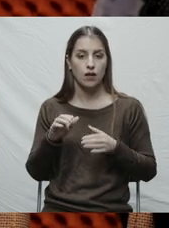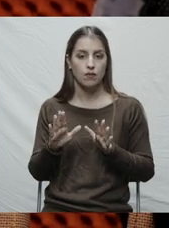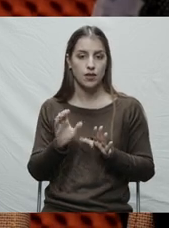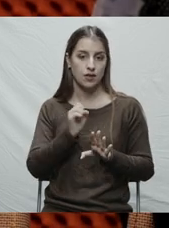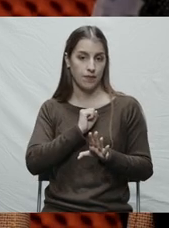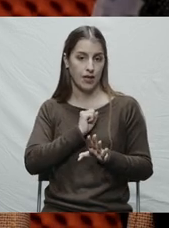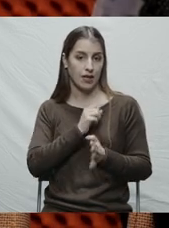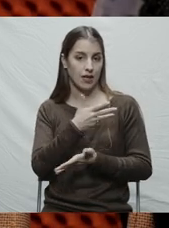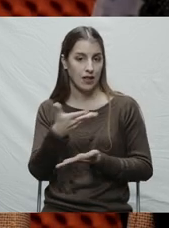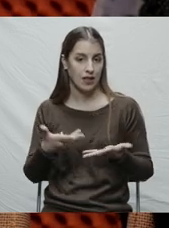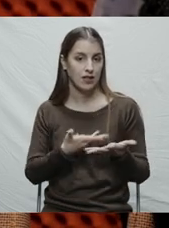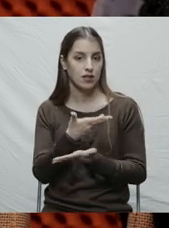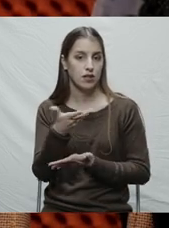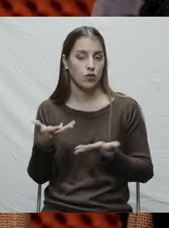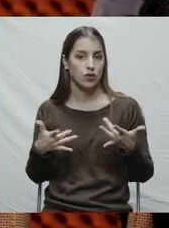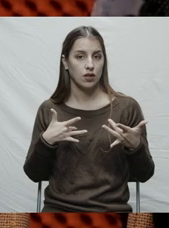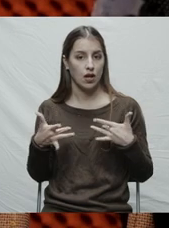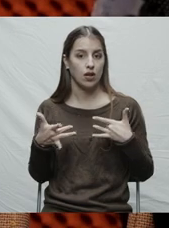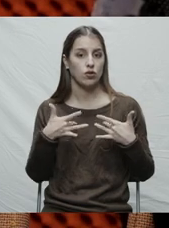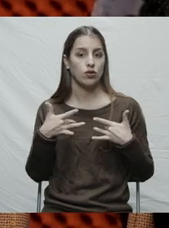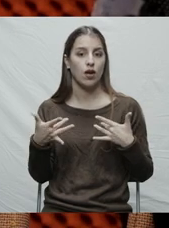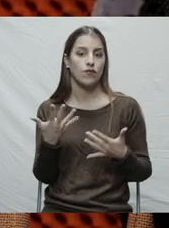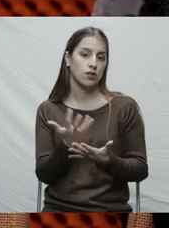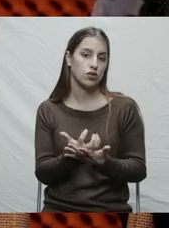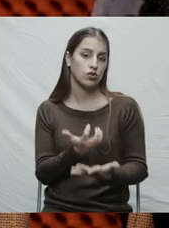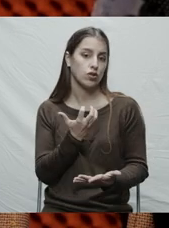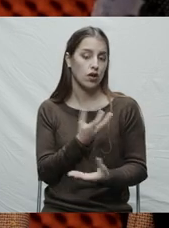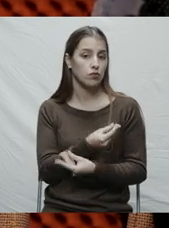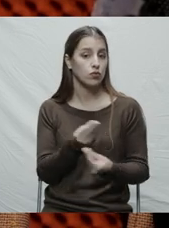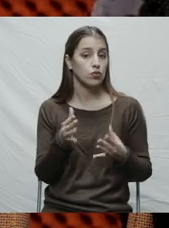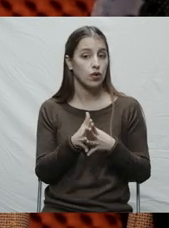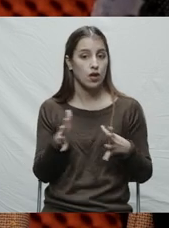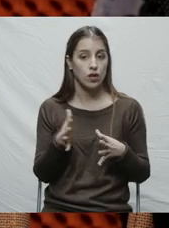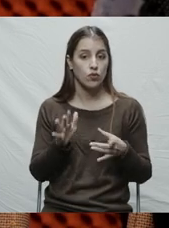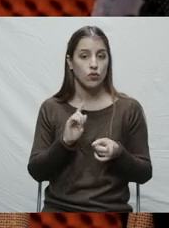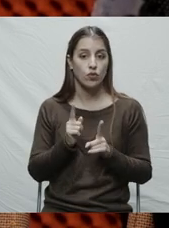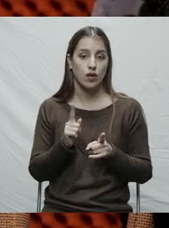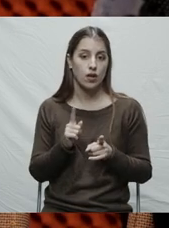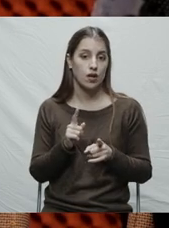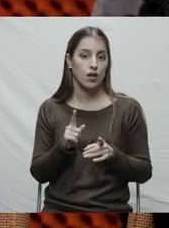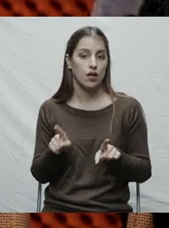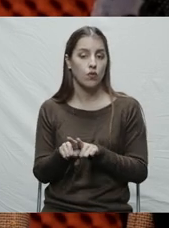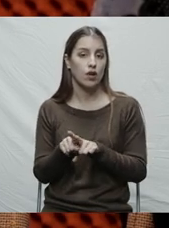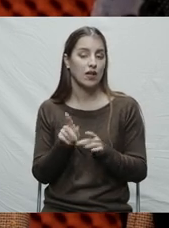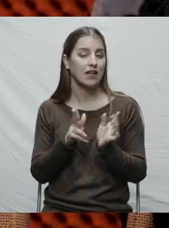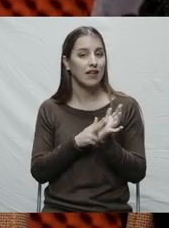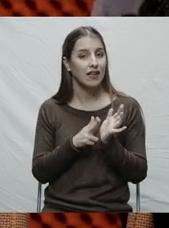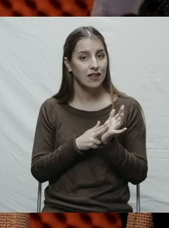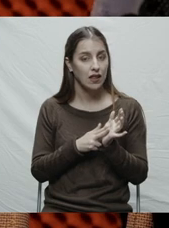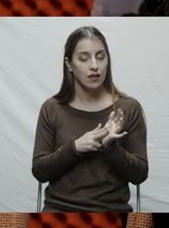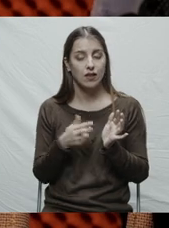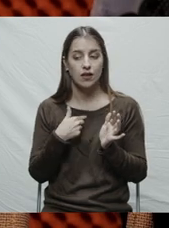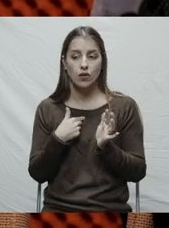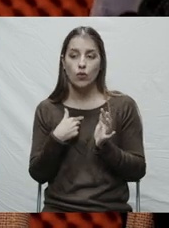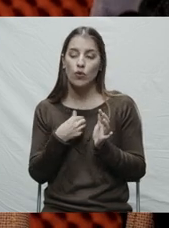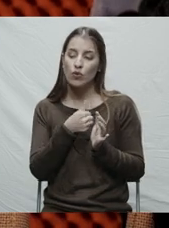A minha relação com o teatro estava marcada por uma insatisfação muito grande, que era a corporalidade. E por outro lado,